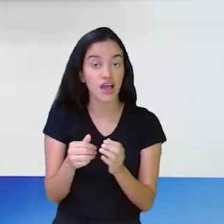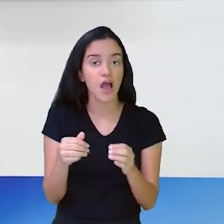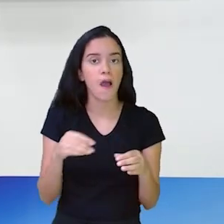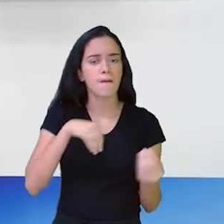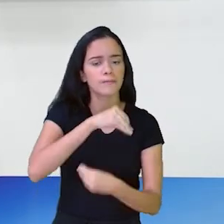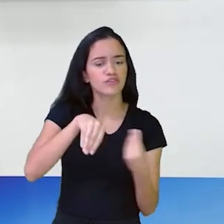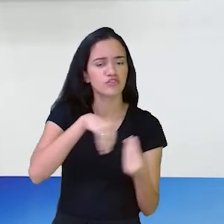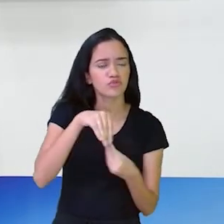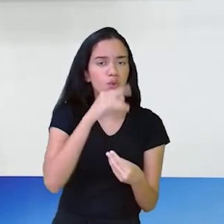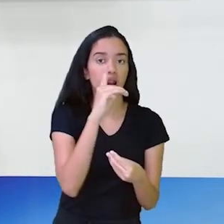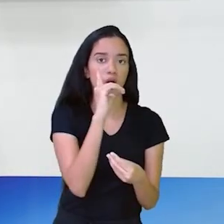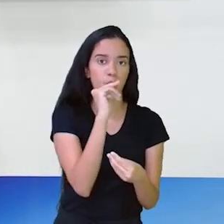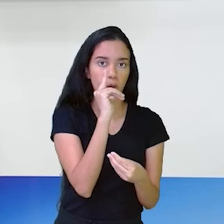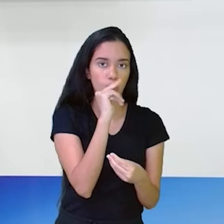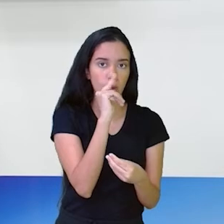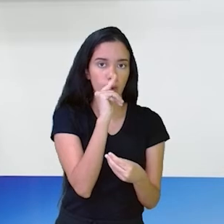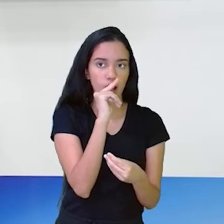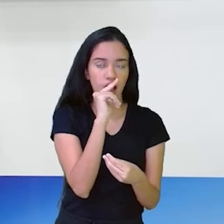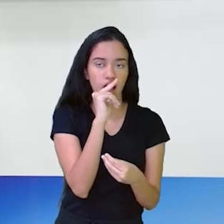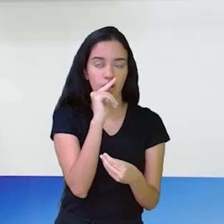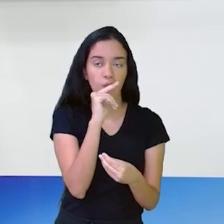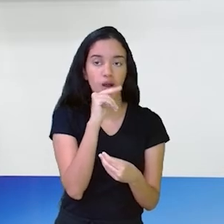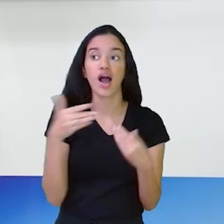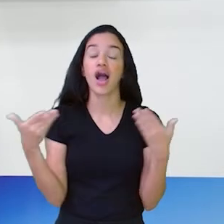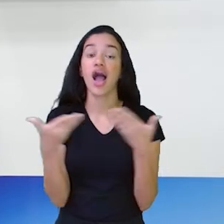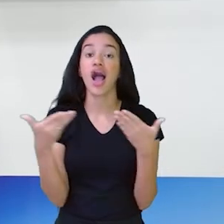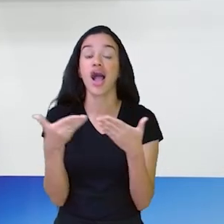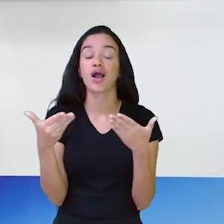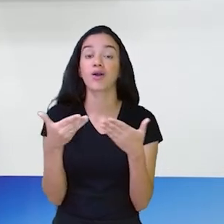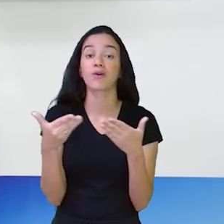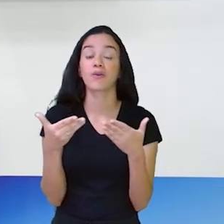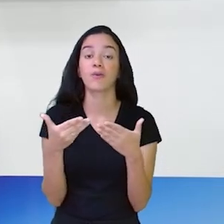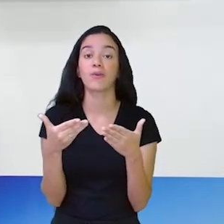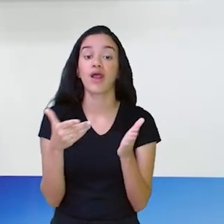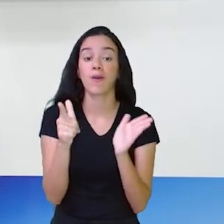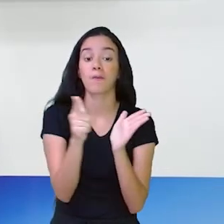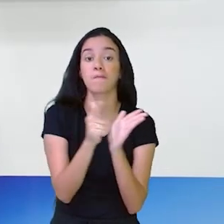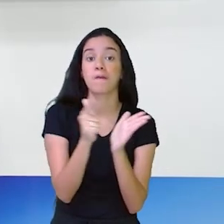soltar na folha